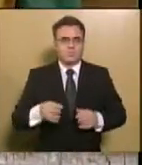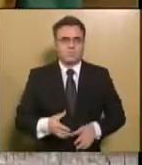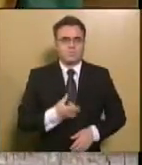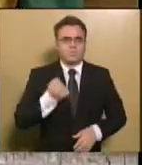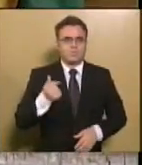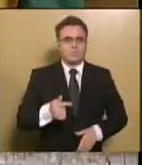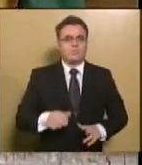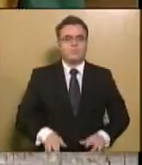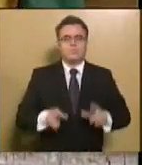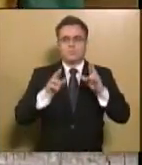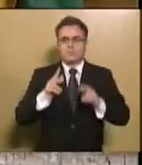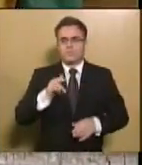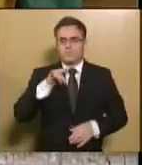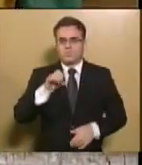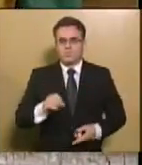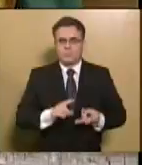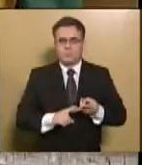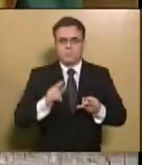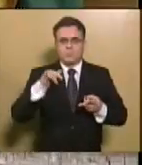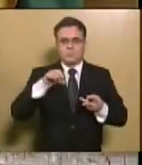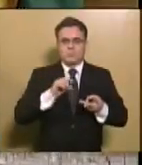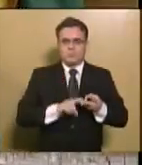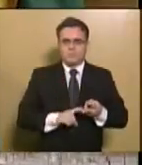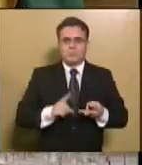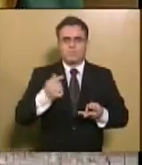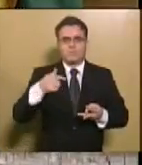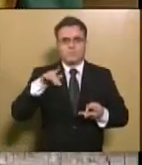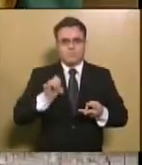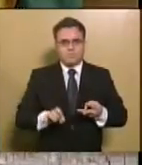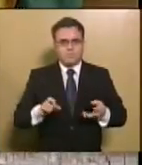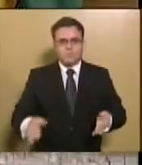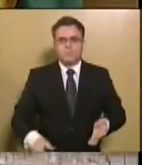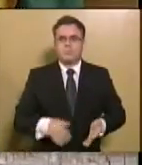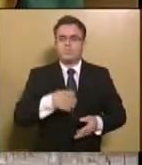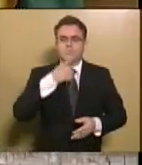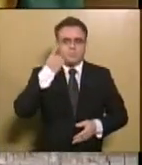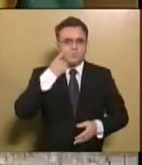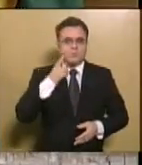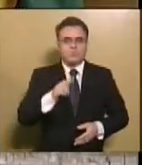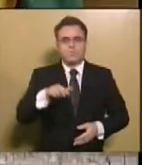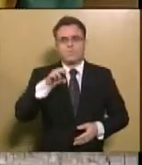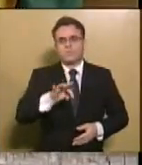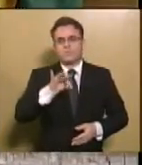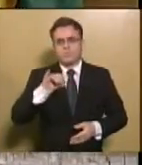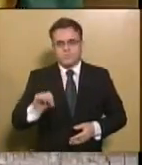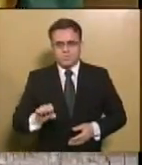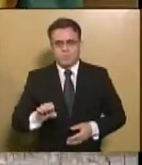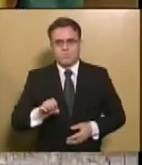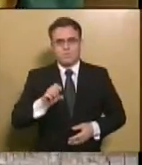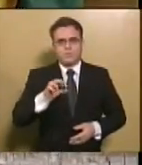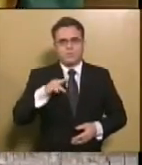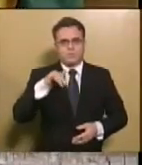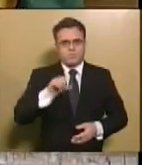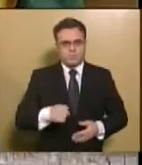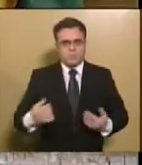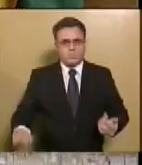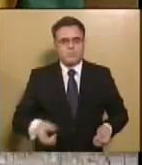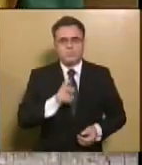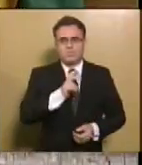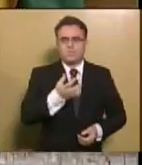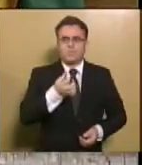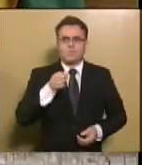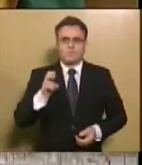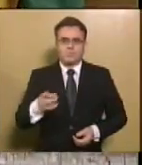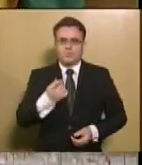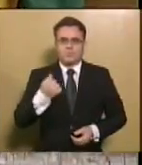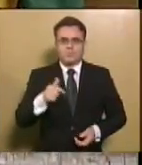564/2017, autoria dos deputados Jorge Passos, Luciano Pimentel, Garibaldo Mendonça e da deputada Gorete Reis. Requerimento de número